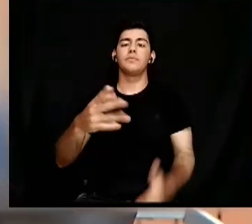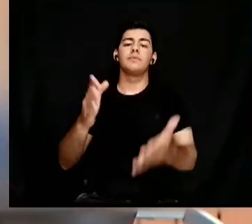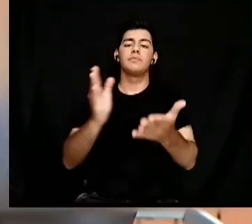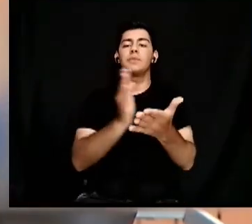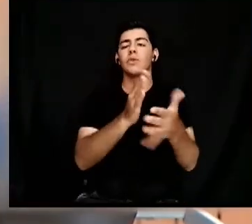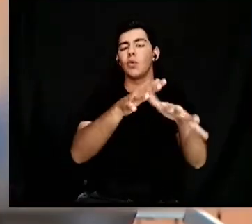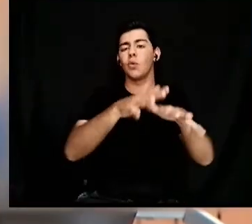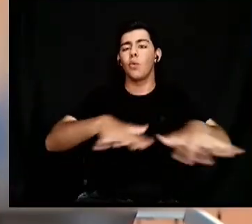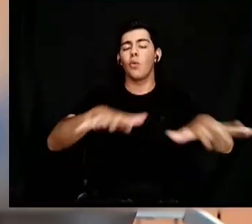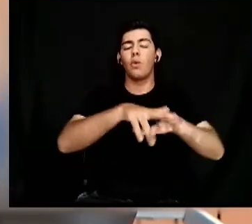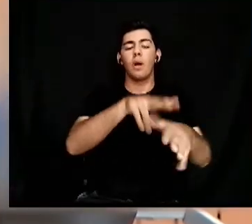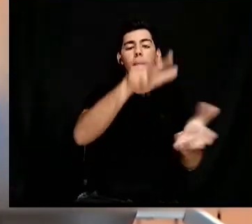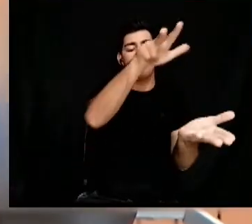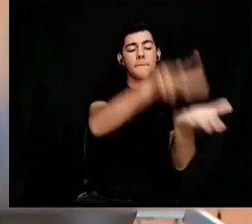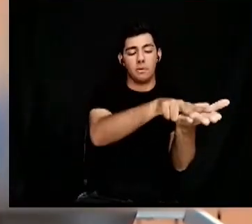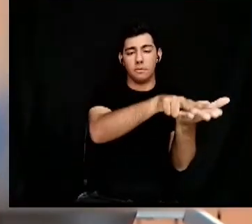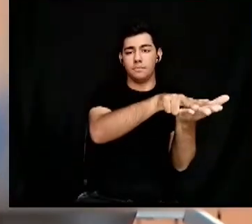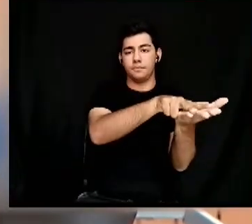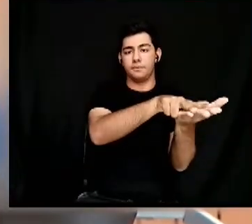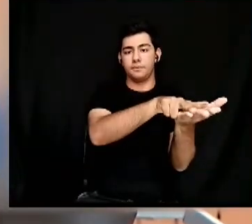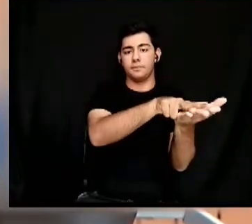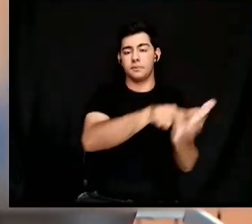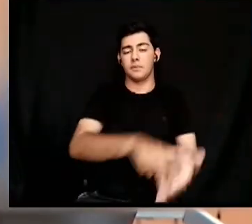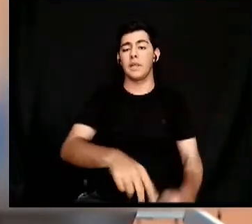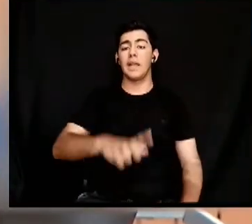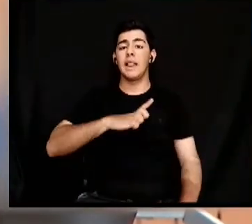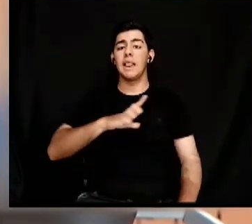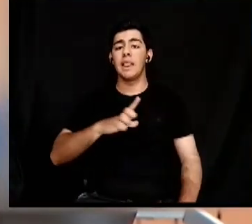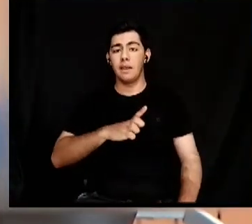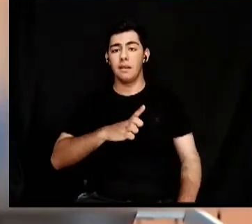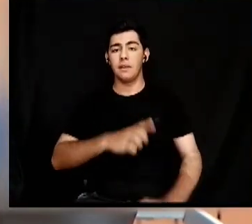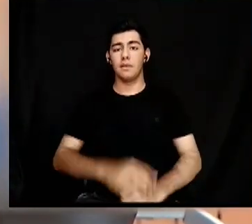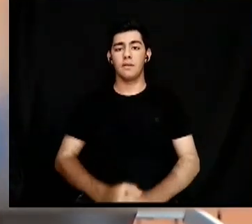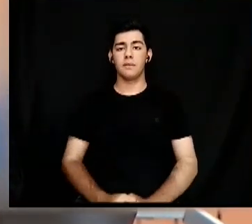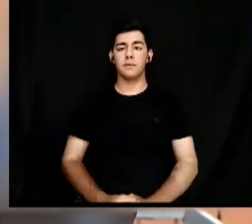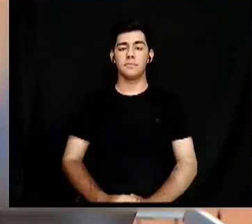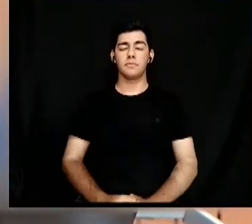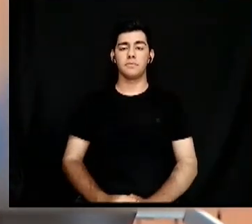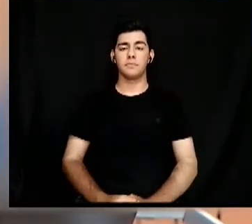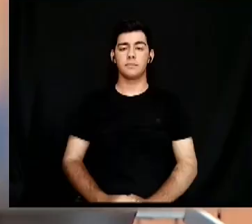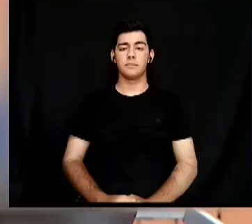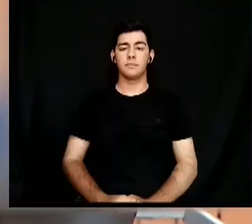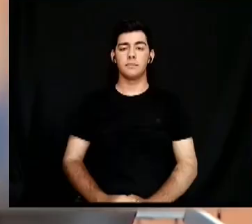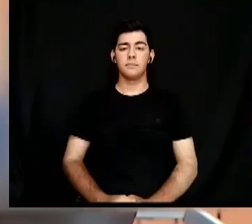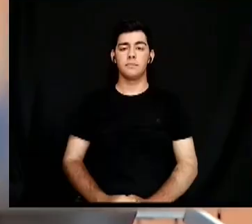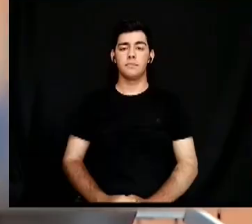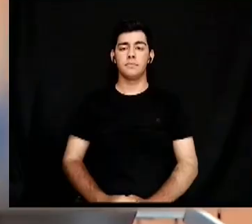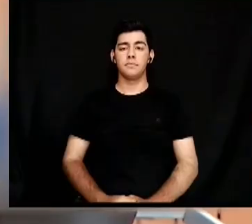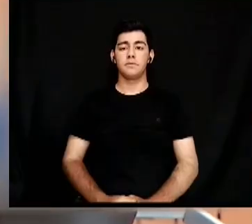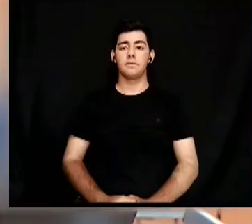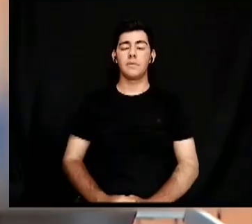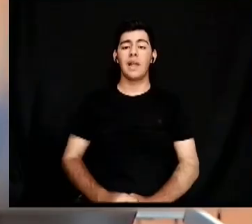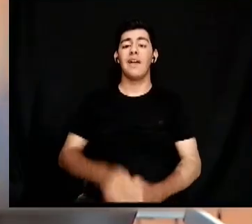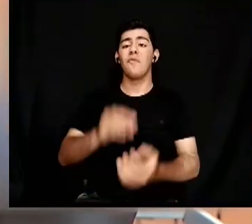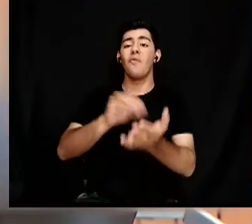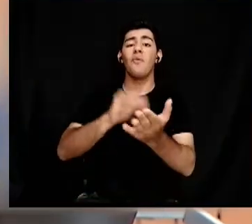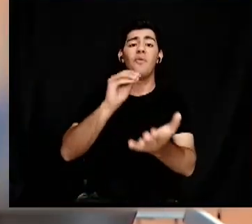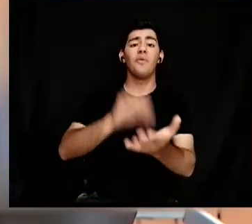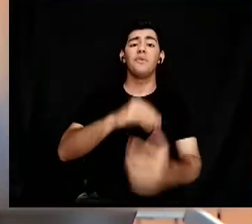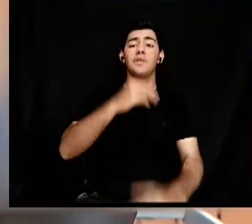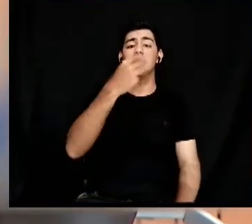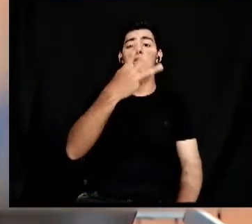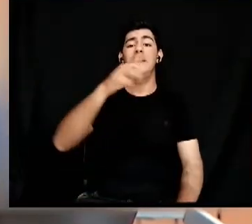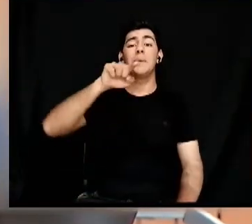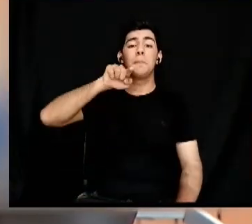5 leitos por 1.000 habitantes, nós vamos chegar numa defasagem de quase 3.000 leitos aqui na nossa cidade.